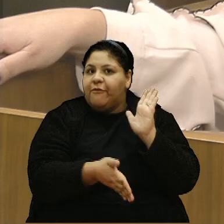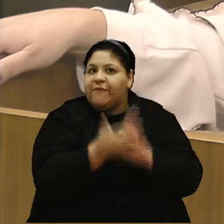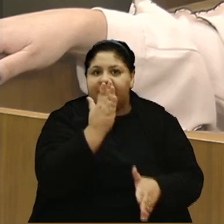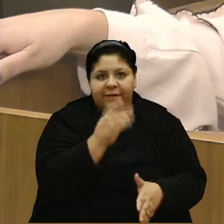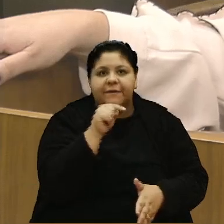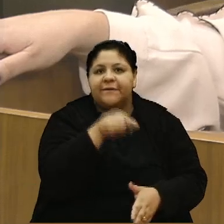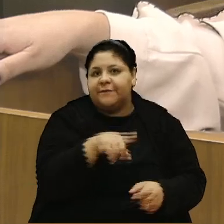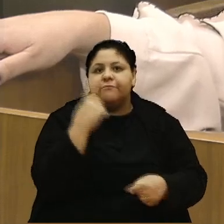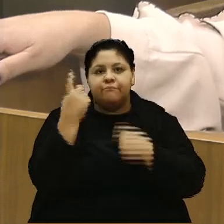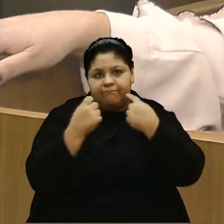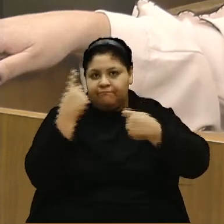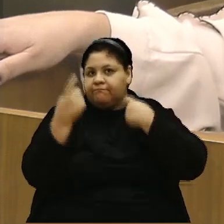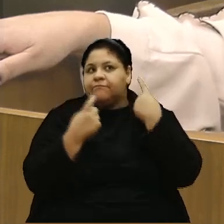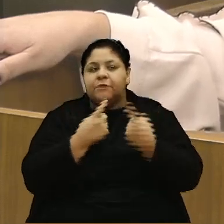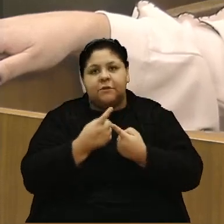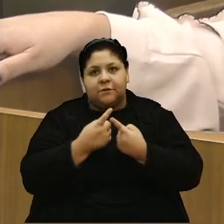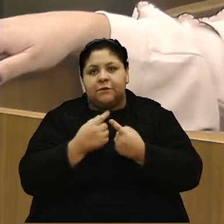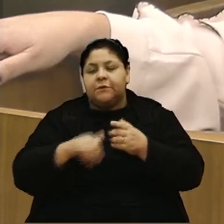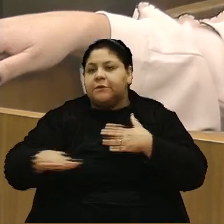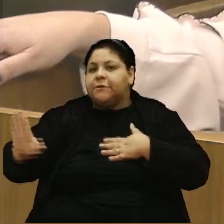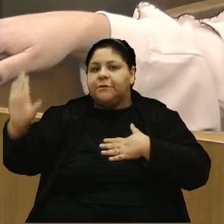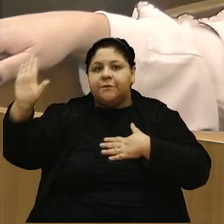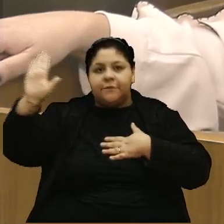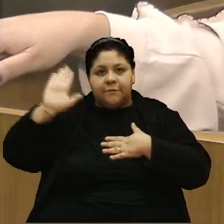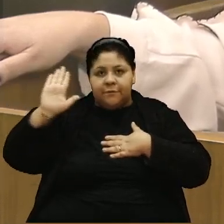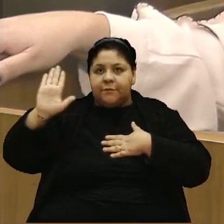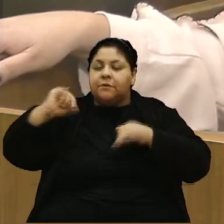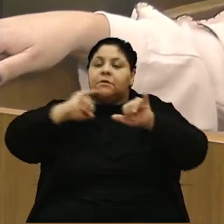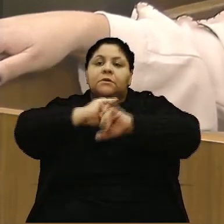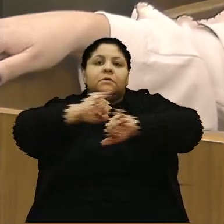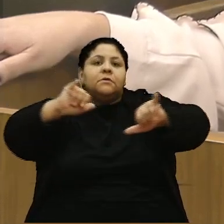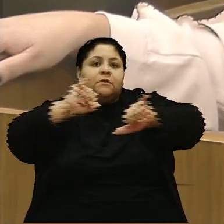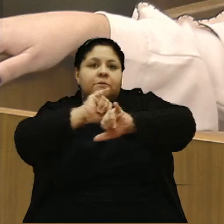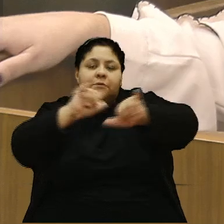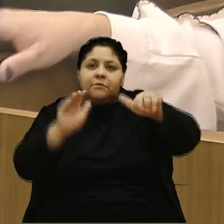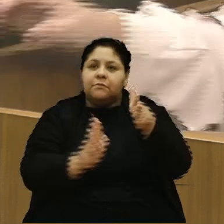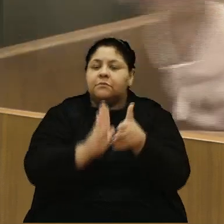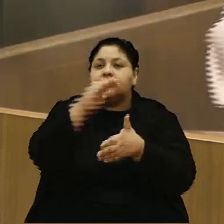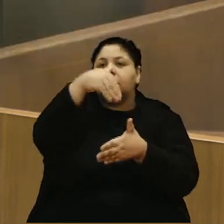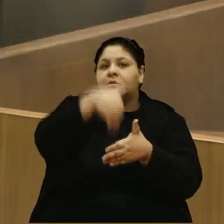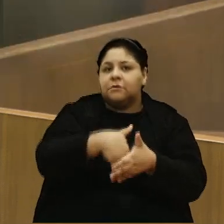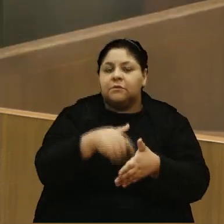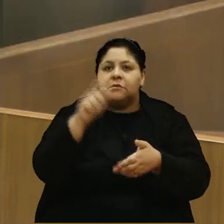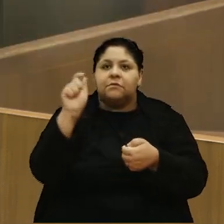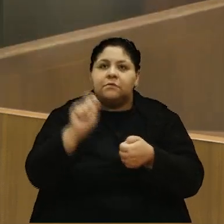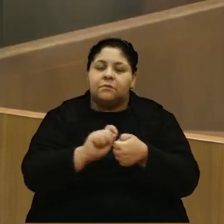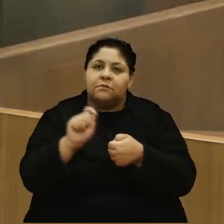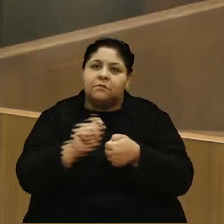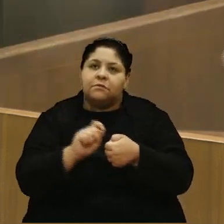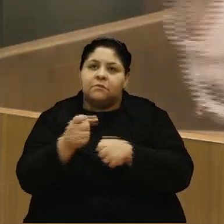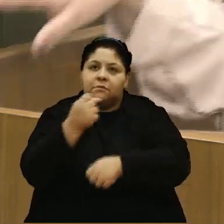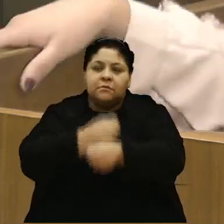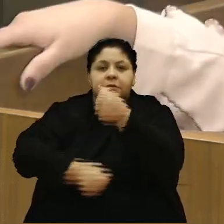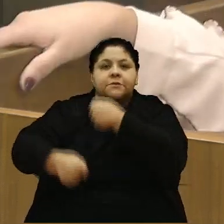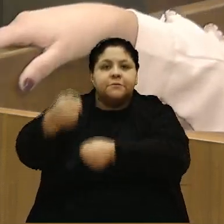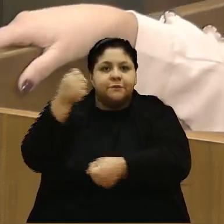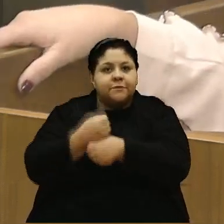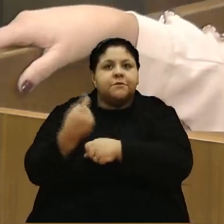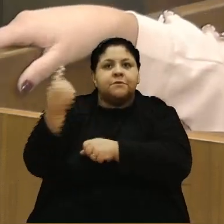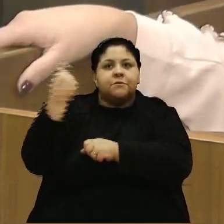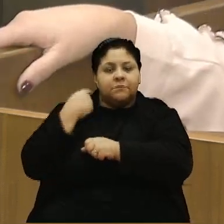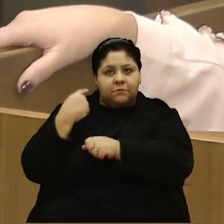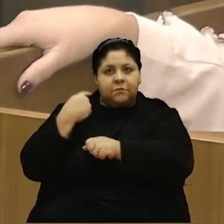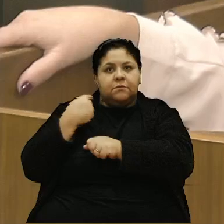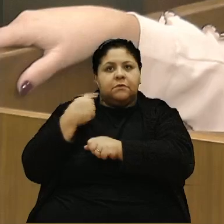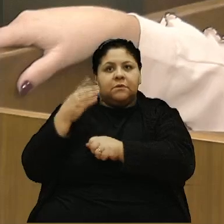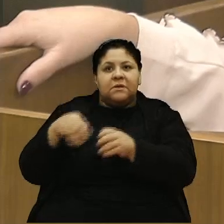é preocupante, essas promessas, propagandas eleitorais que foram feitas o ano passado nas eleições e